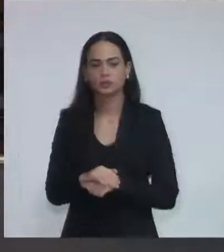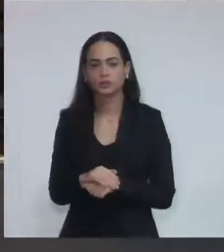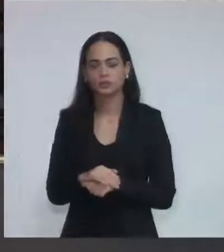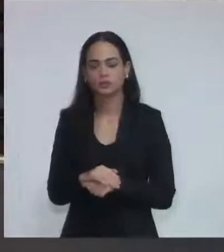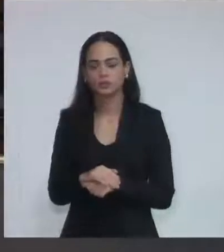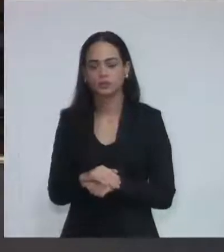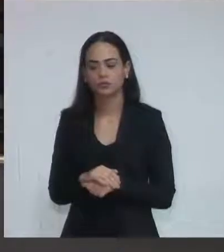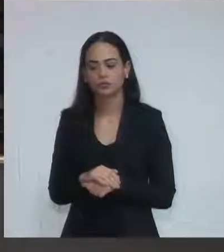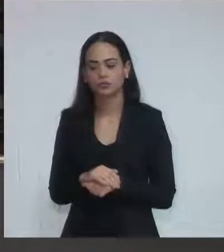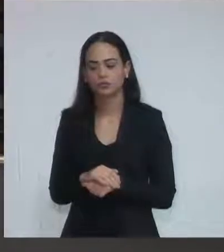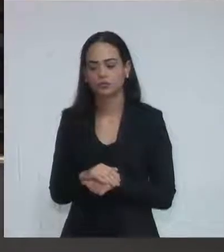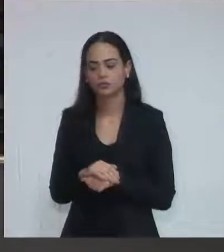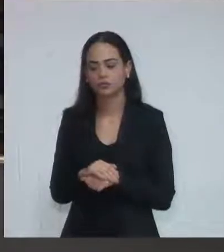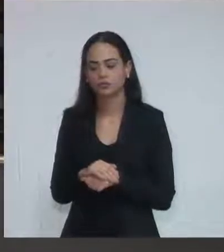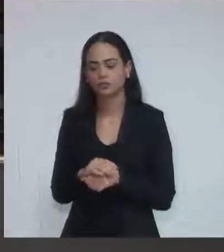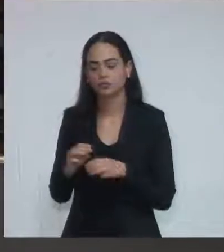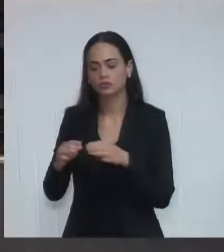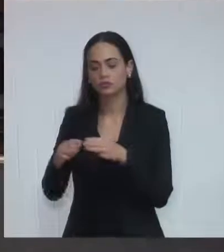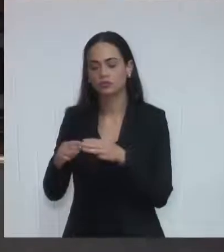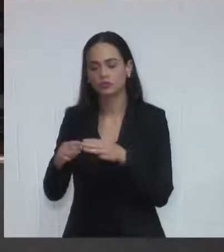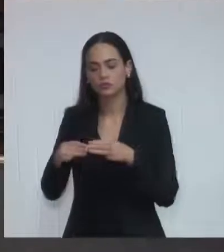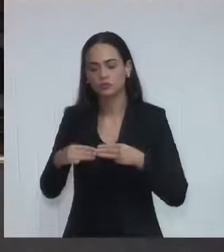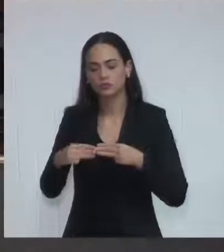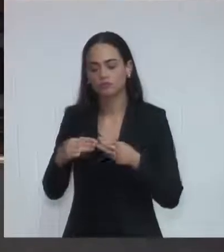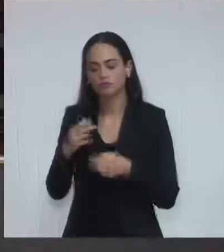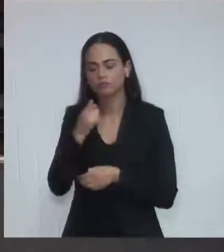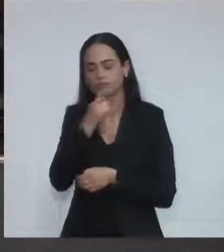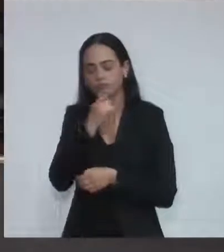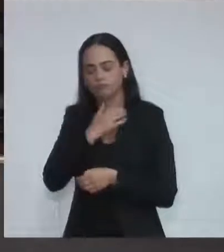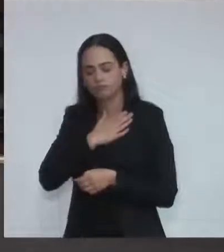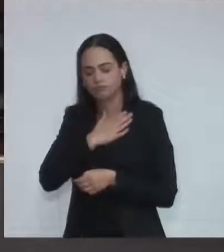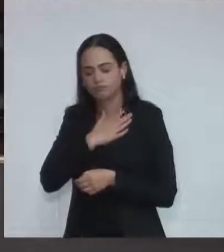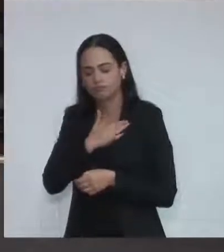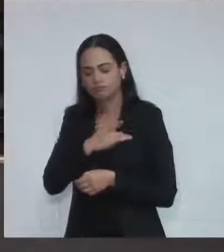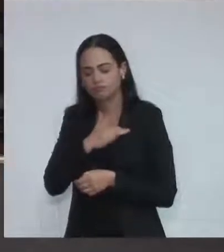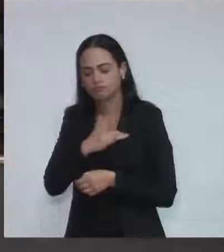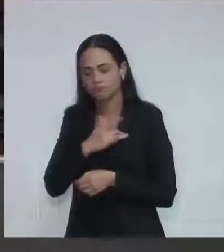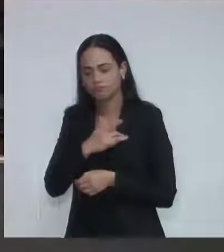Encaminha-se a moção de pesar, número 99, de 2018, de urgência.